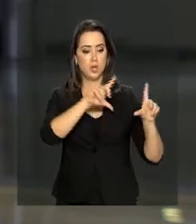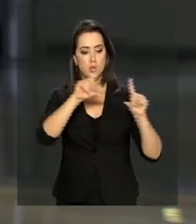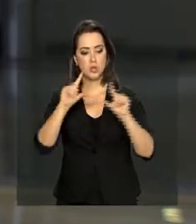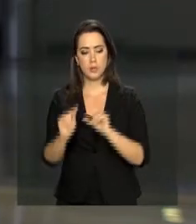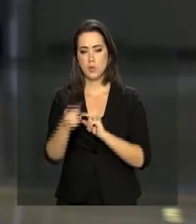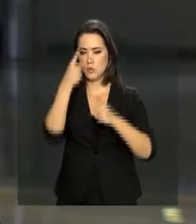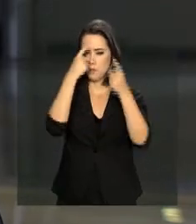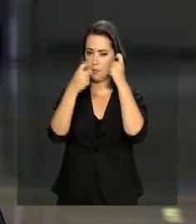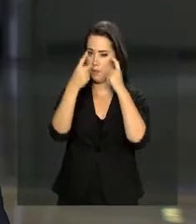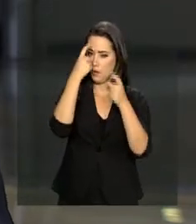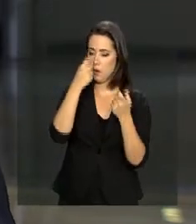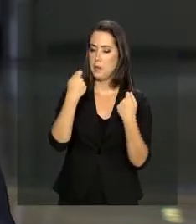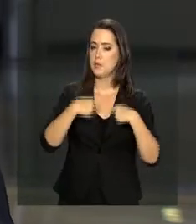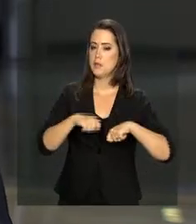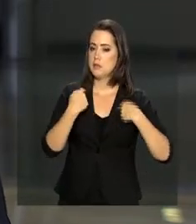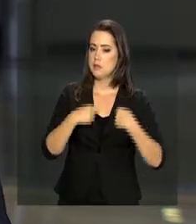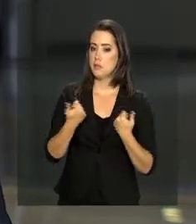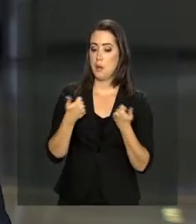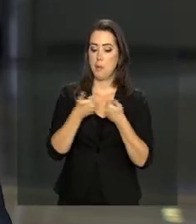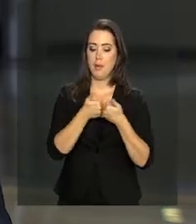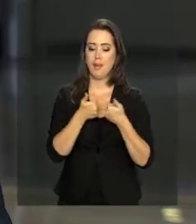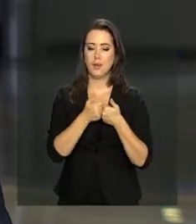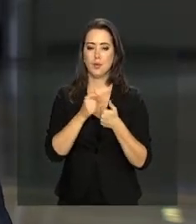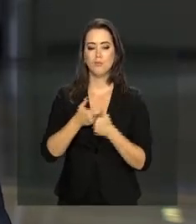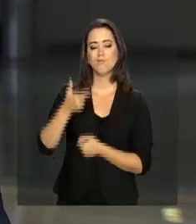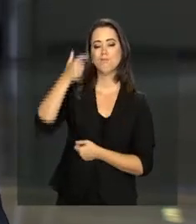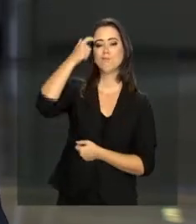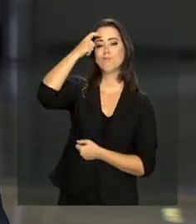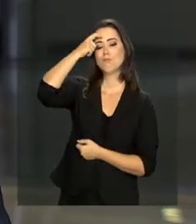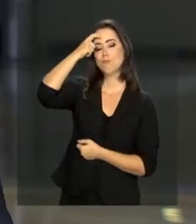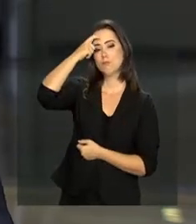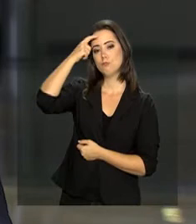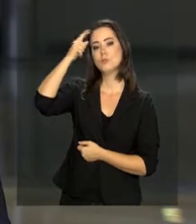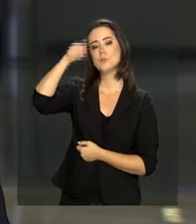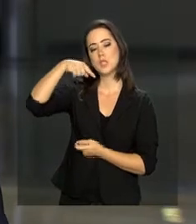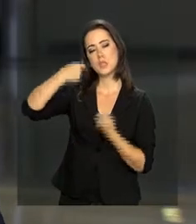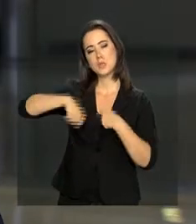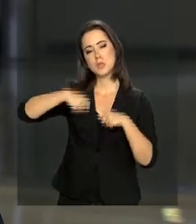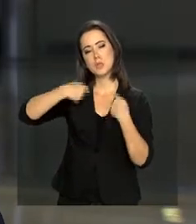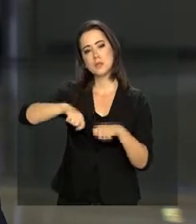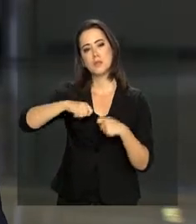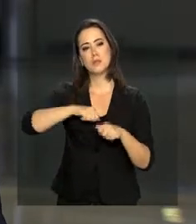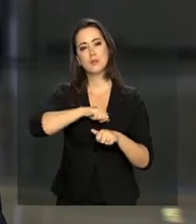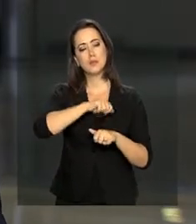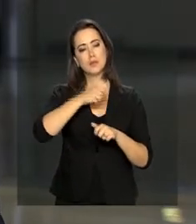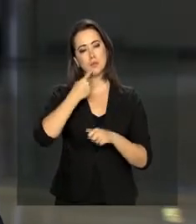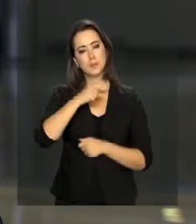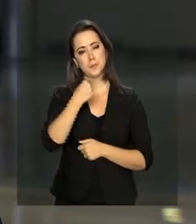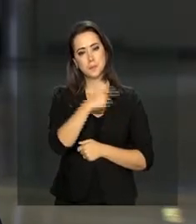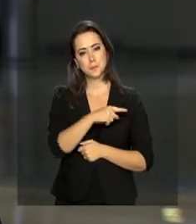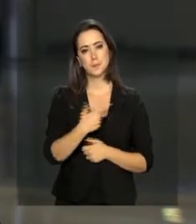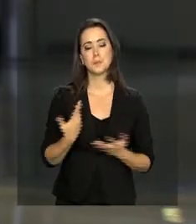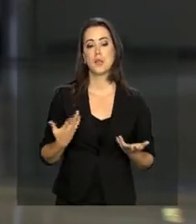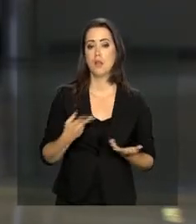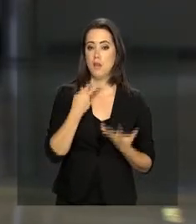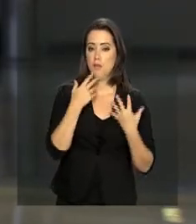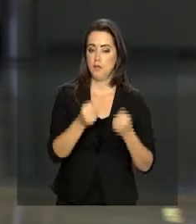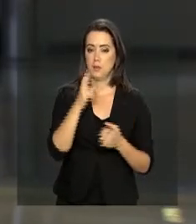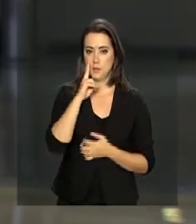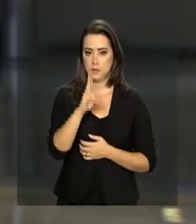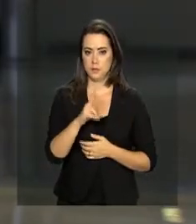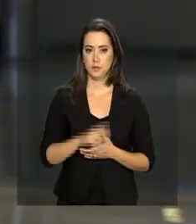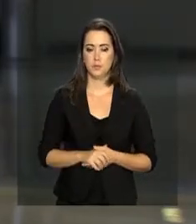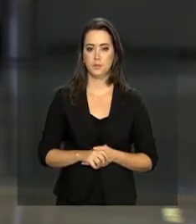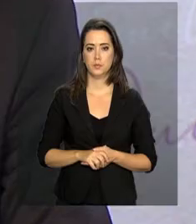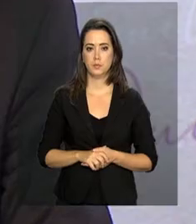passa justamente pela conscientização ea necessidade de denunciar vamos ouvindo